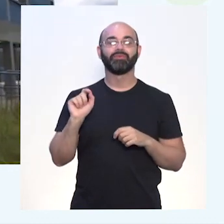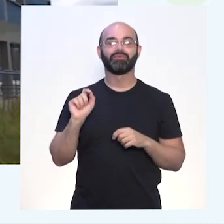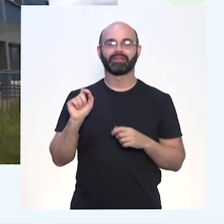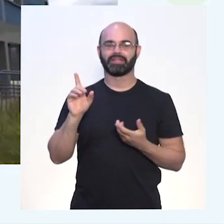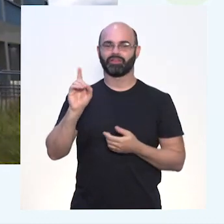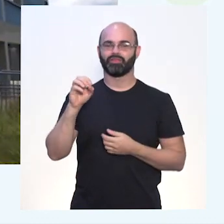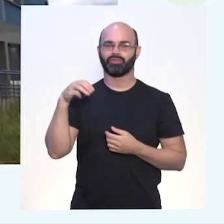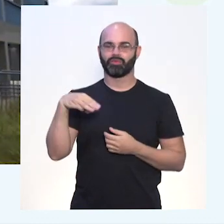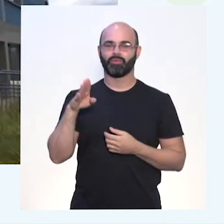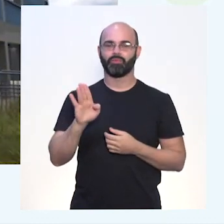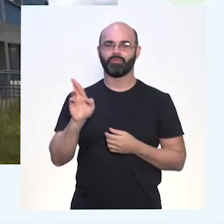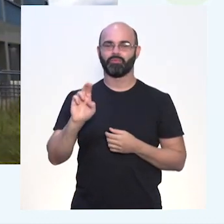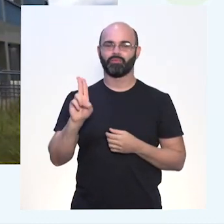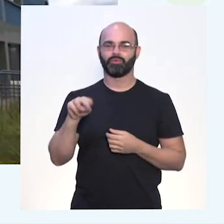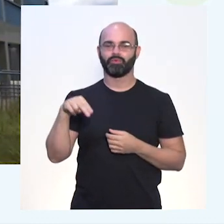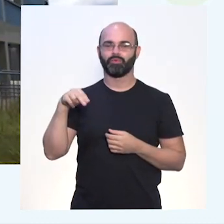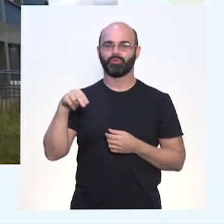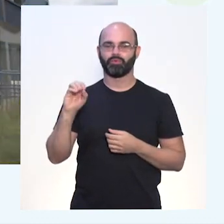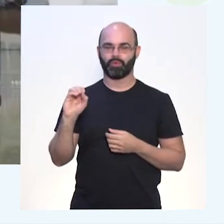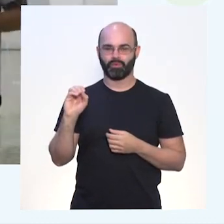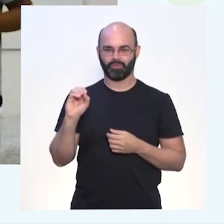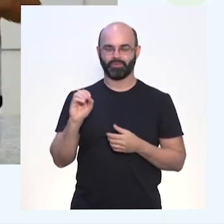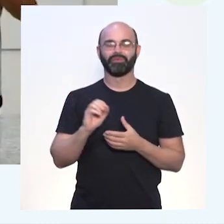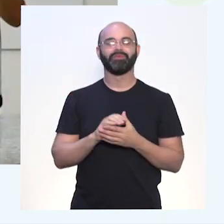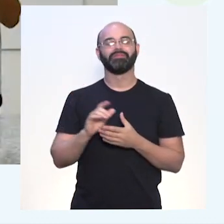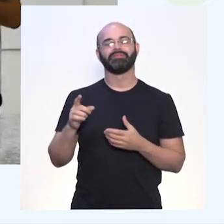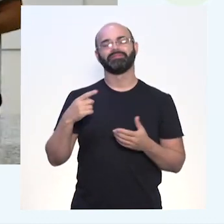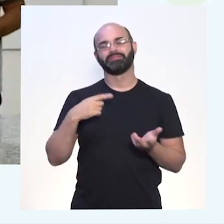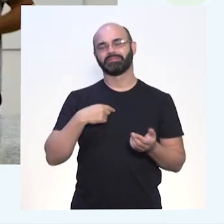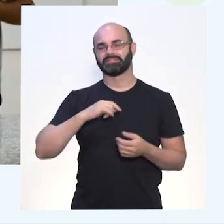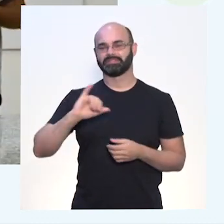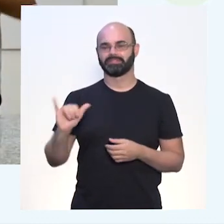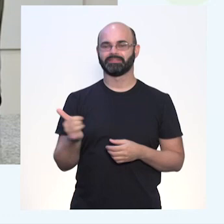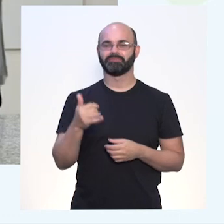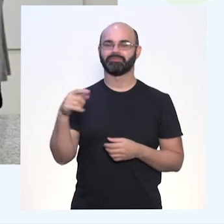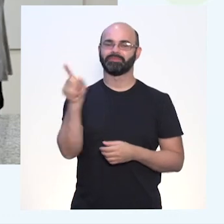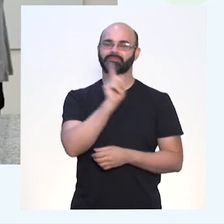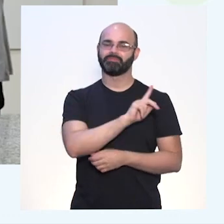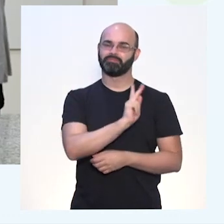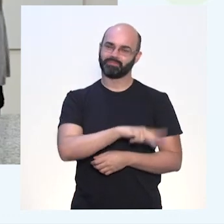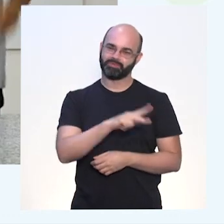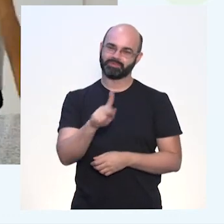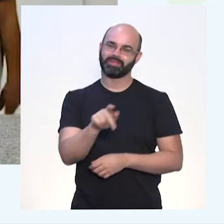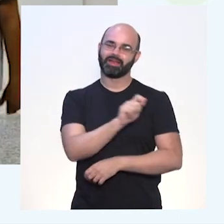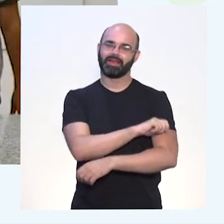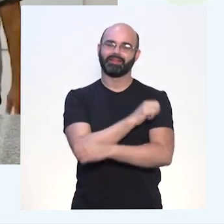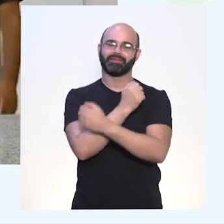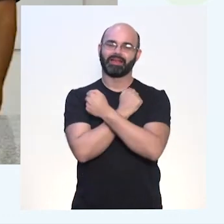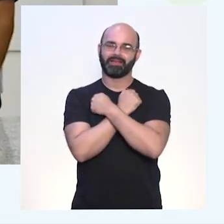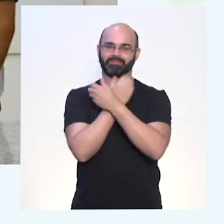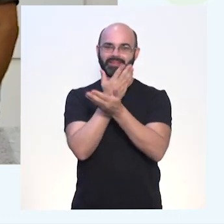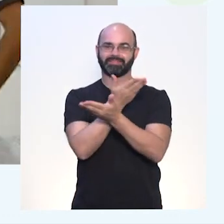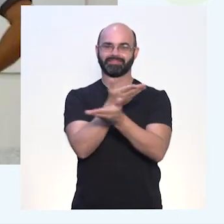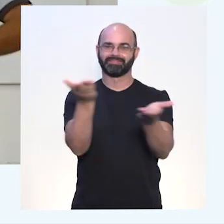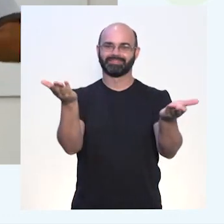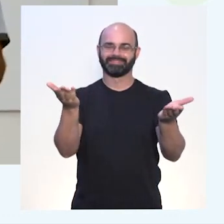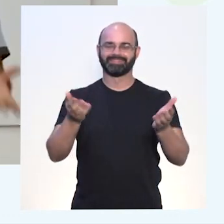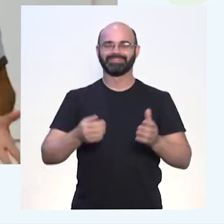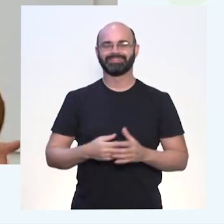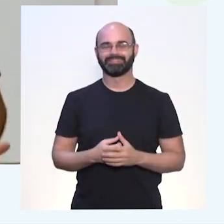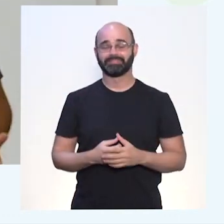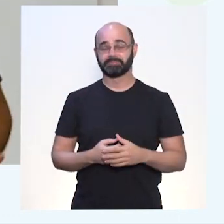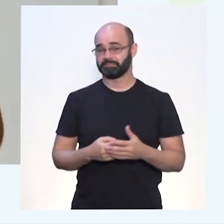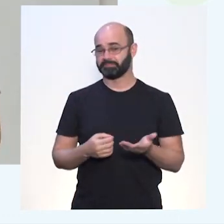Gamberini. Olha, então eu queria aproveitar, mandar um abraço para os professores, para os estudantes, para todo mundo aqui da escola Dom Bruno, né? E também